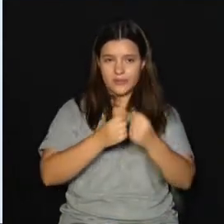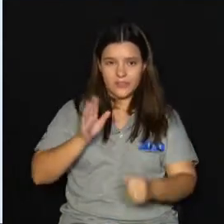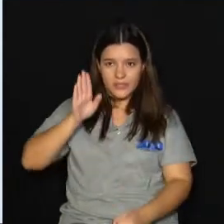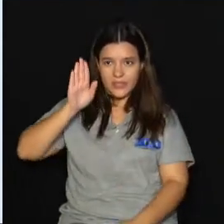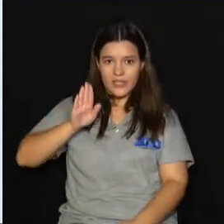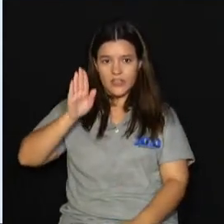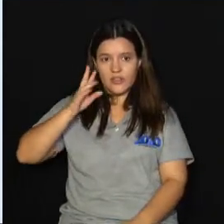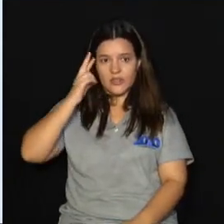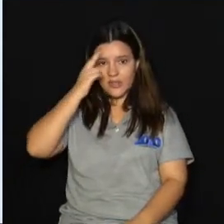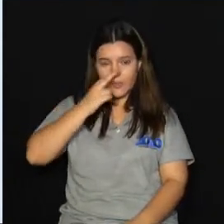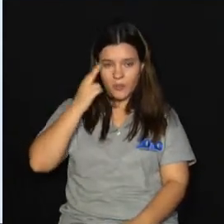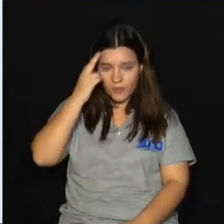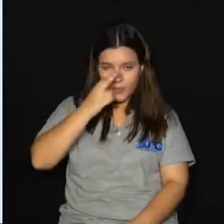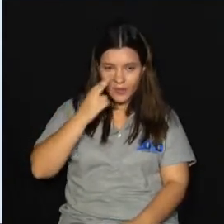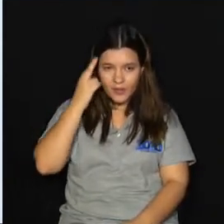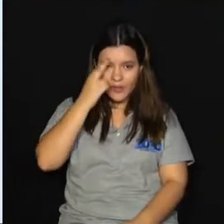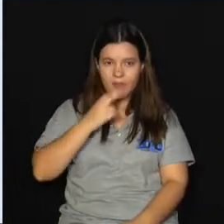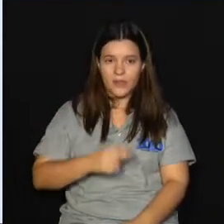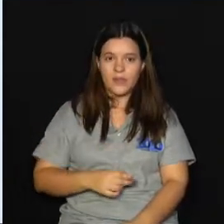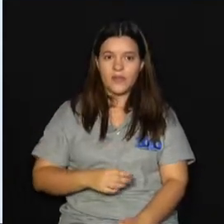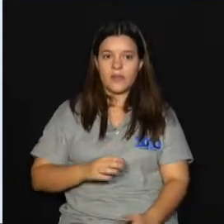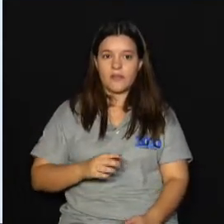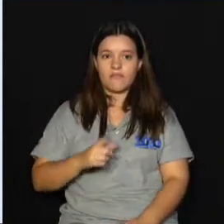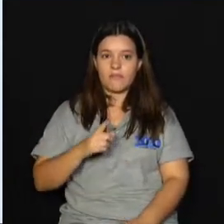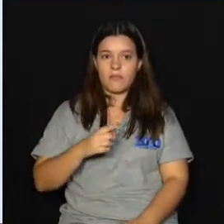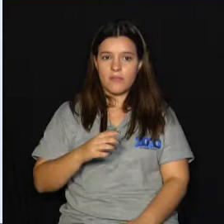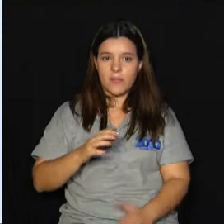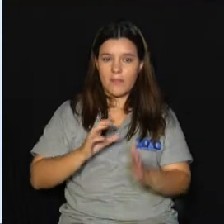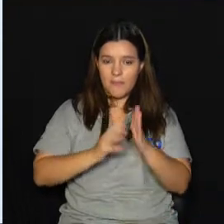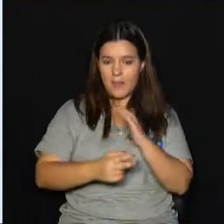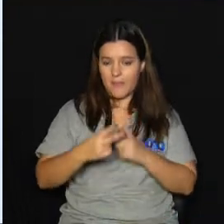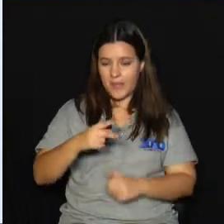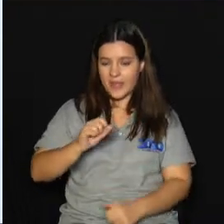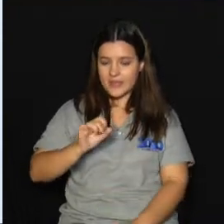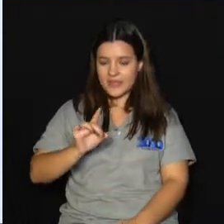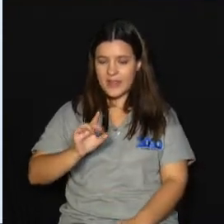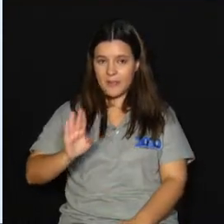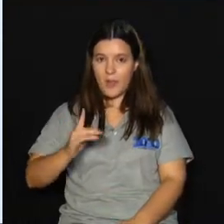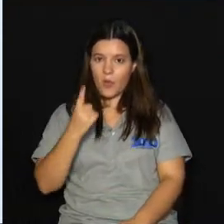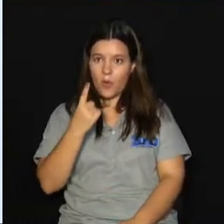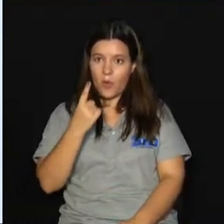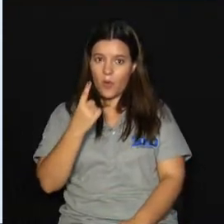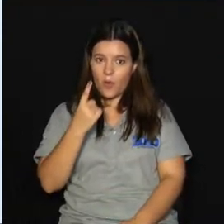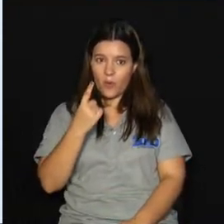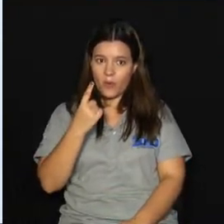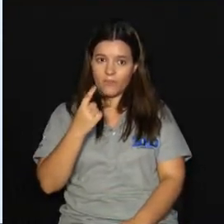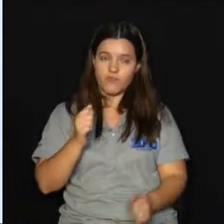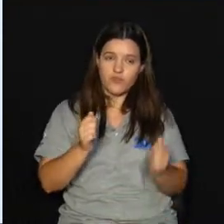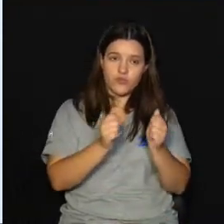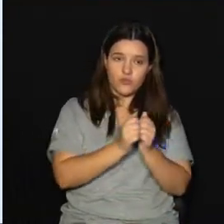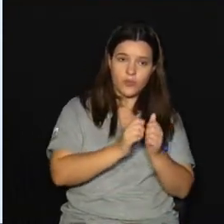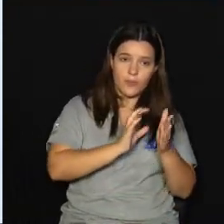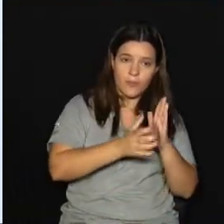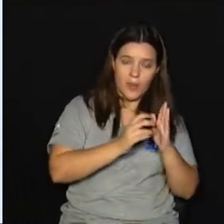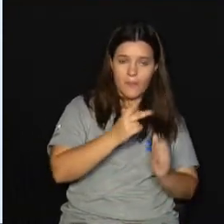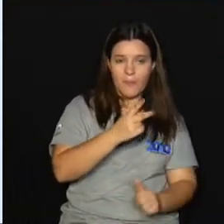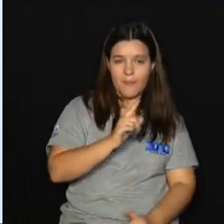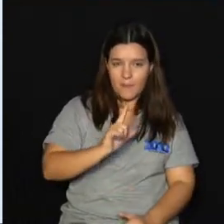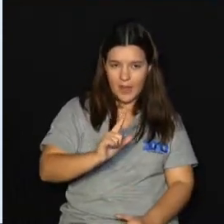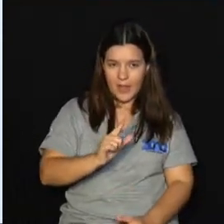Rafa Zimbaldi, né? Então, o PSDB conseguiu uma cadeira, acaba se juntar ali com o PL, eles